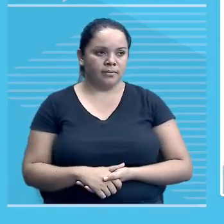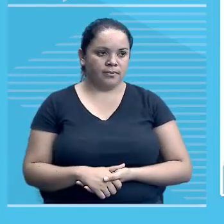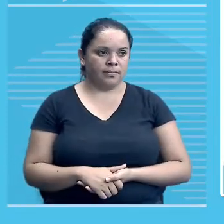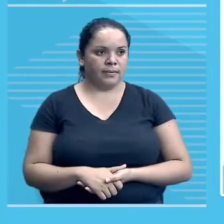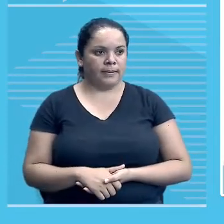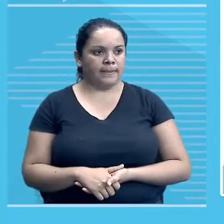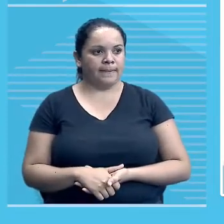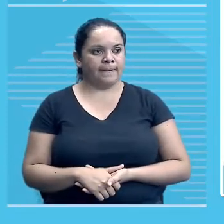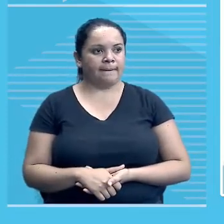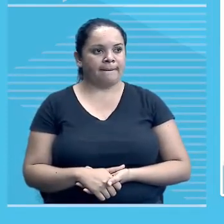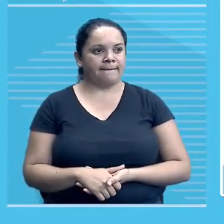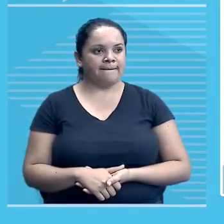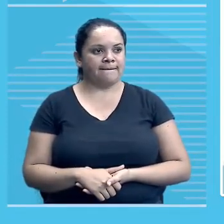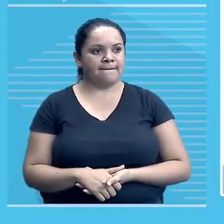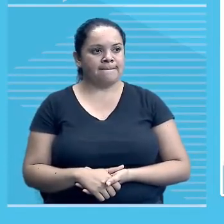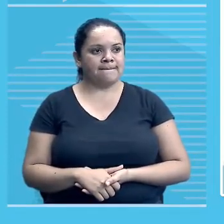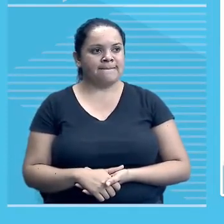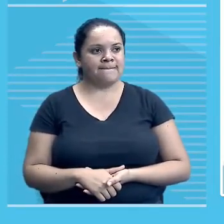Fica.